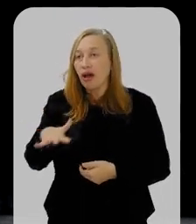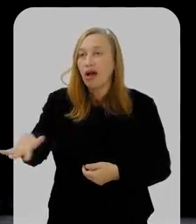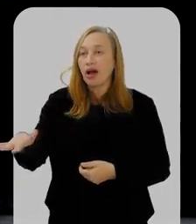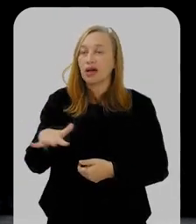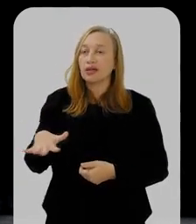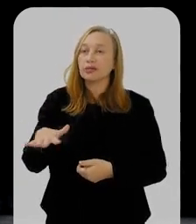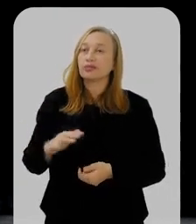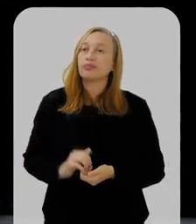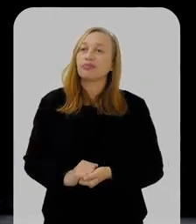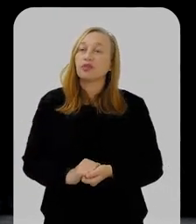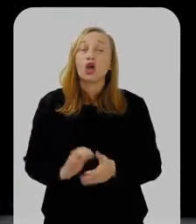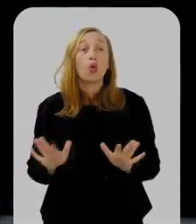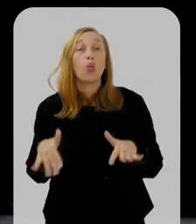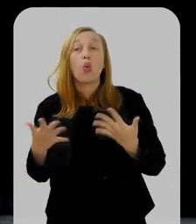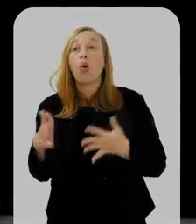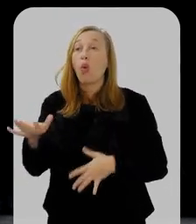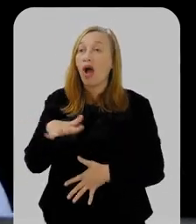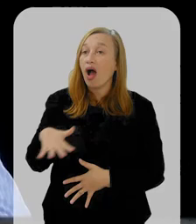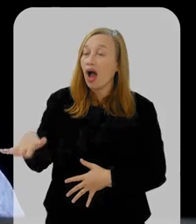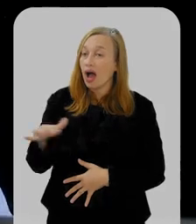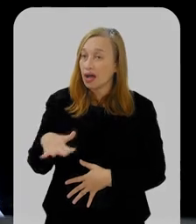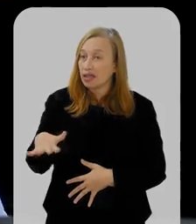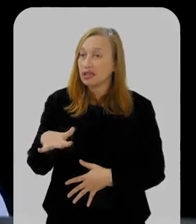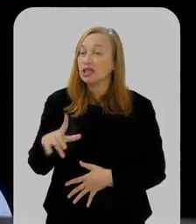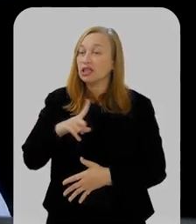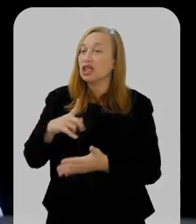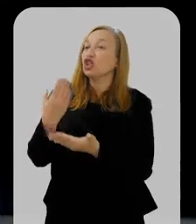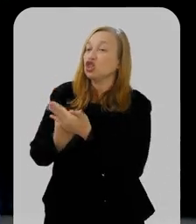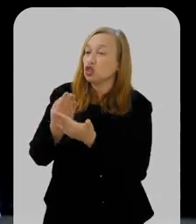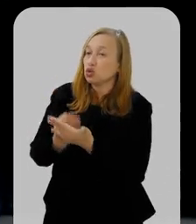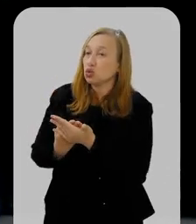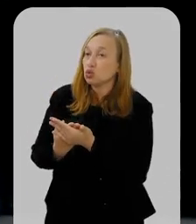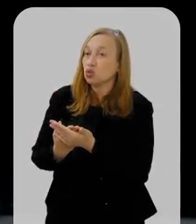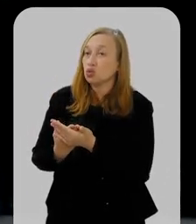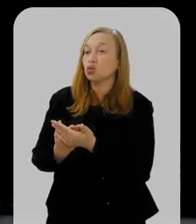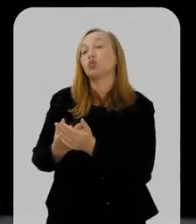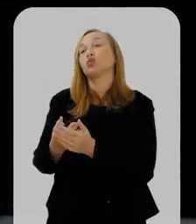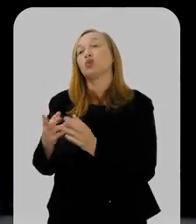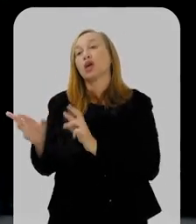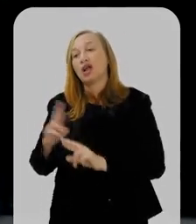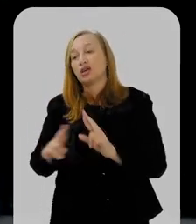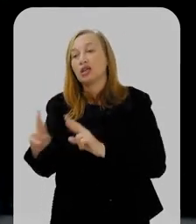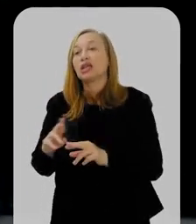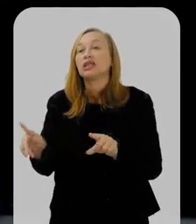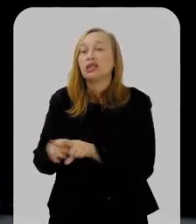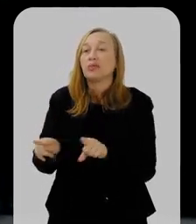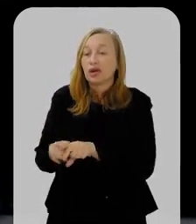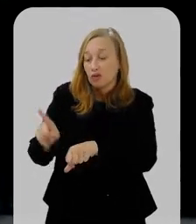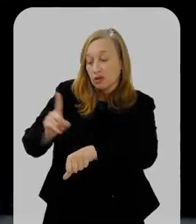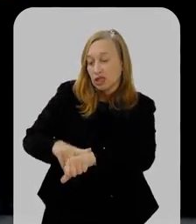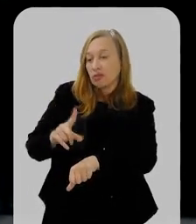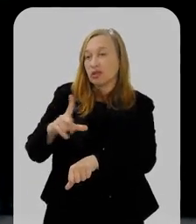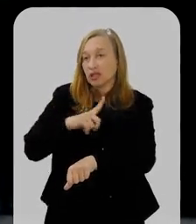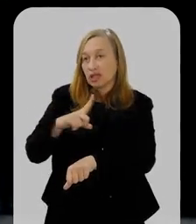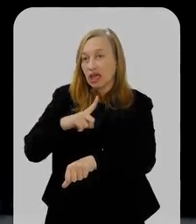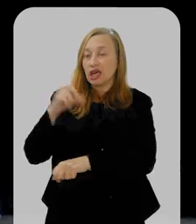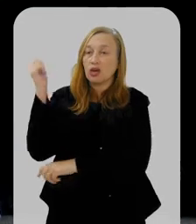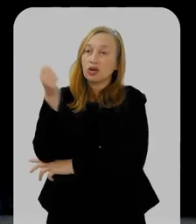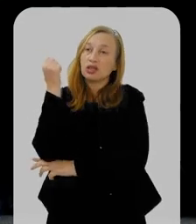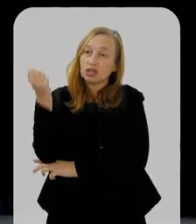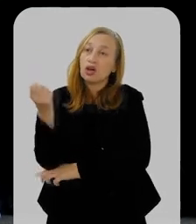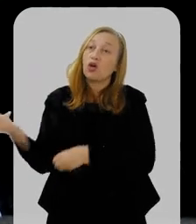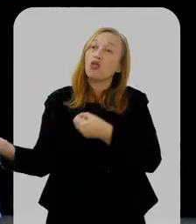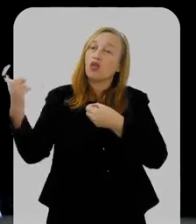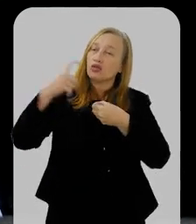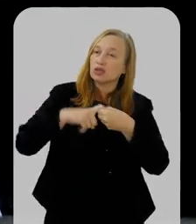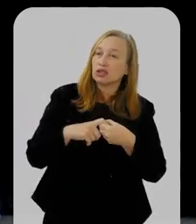removidas para outra região? Que região seria essa? Já existe estudo em relação a Bom. isso? E quanto tempo também você estima